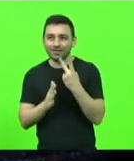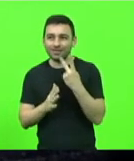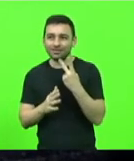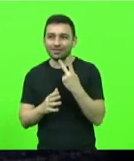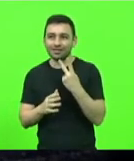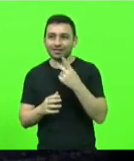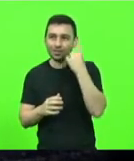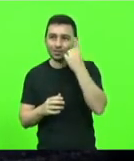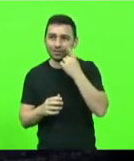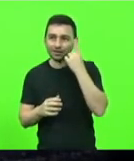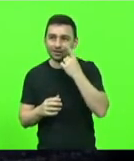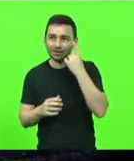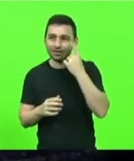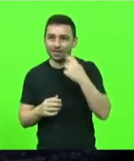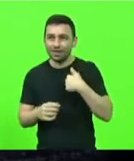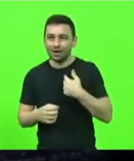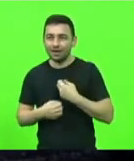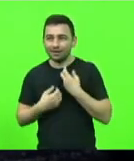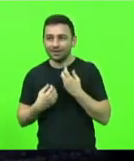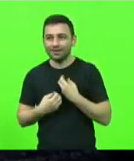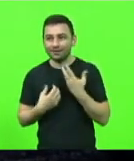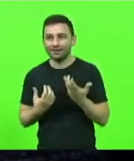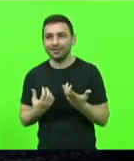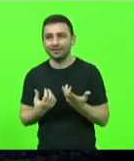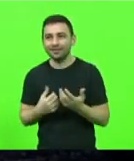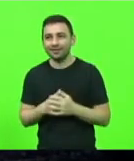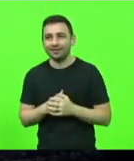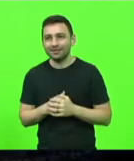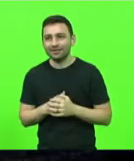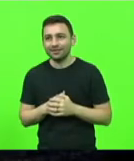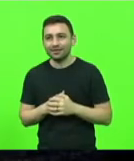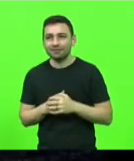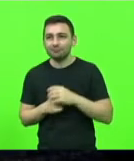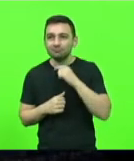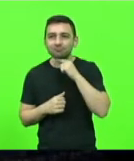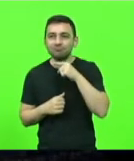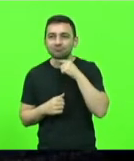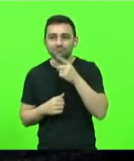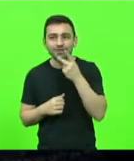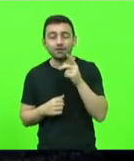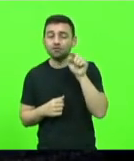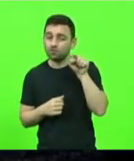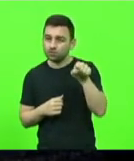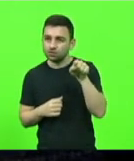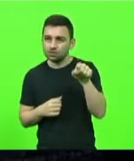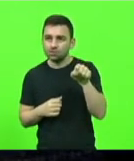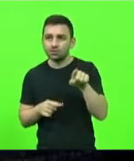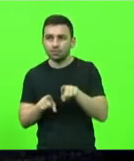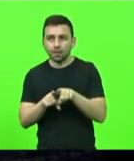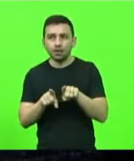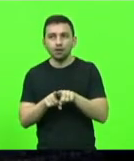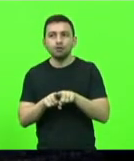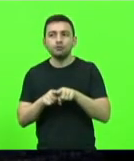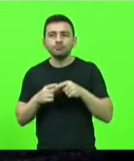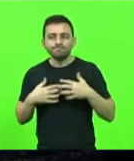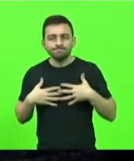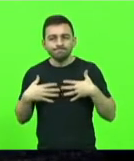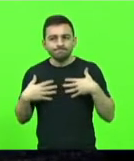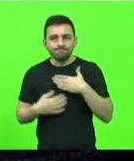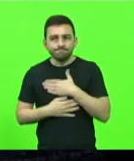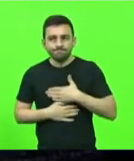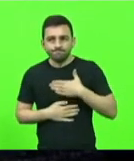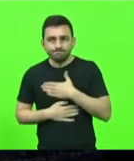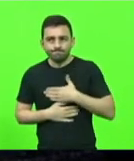outra deputada acho que na emoção do momento não consegui pronunciar como a senhora deveria É uma honra estar aqui eu